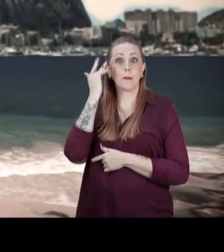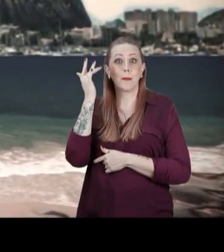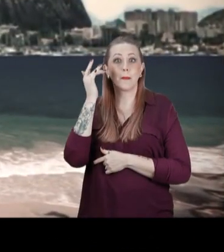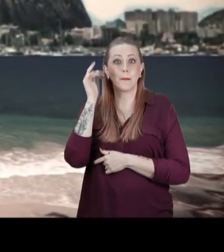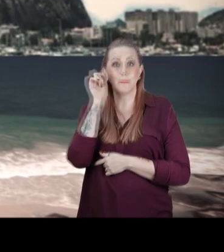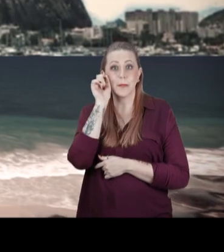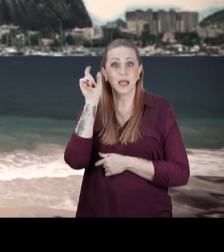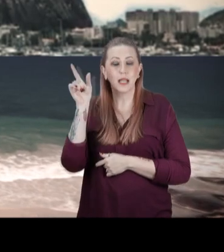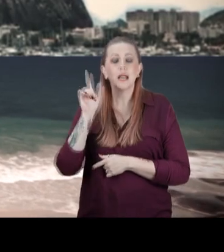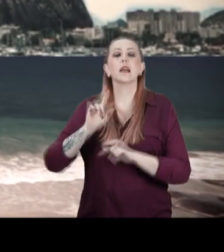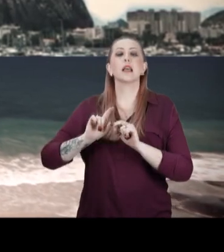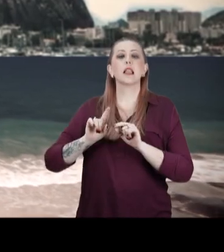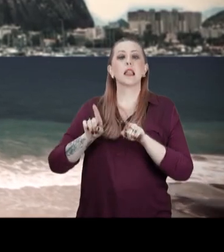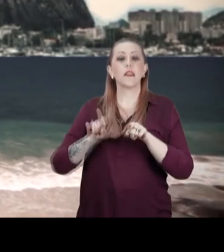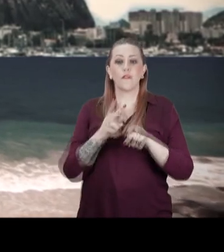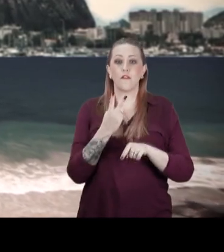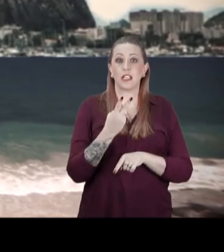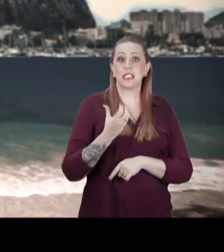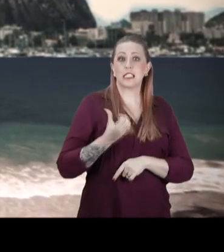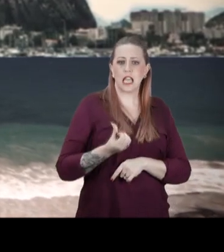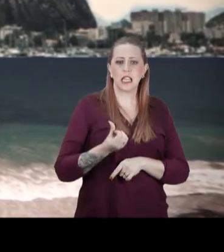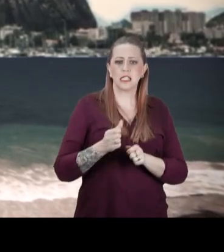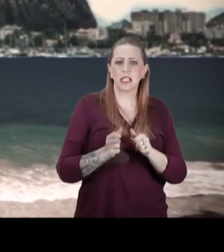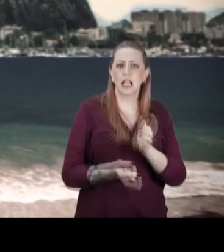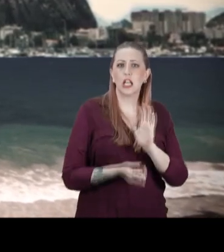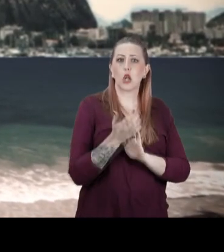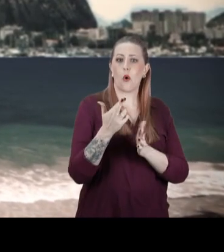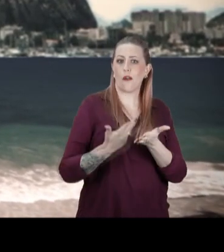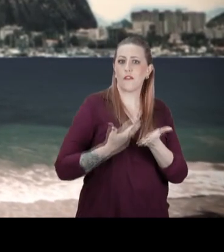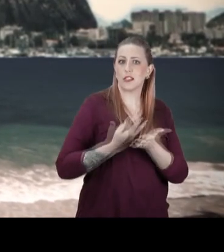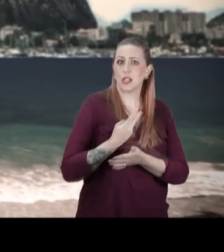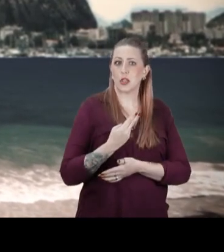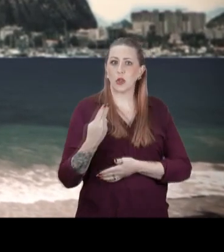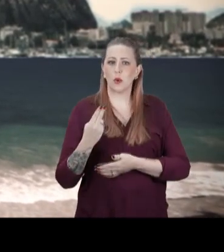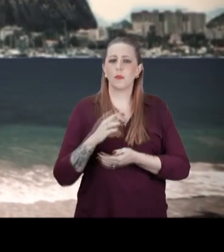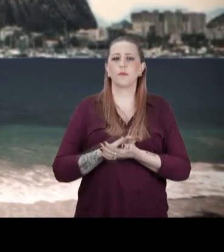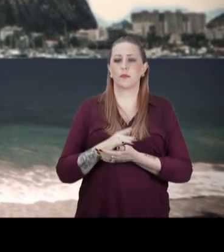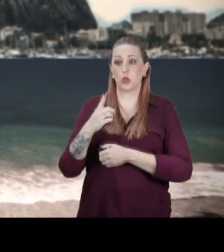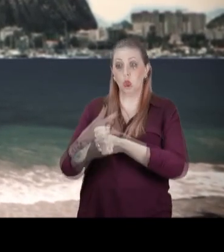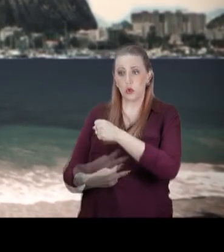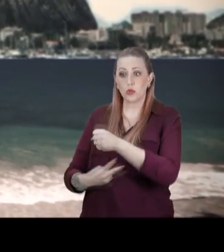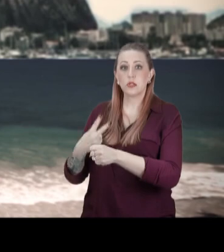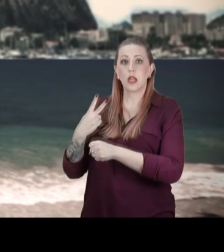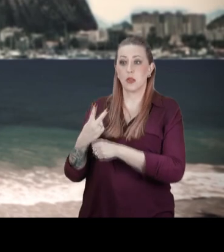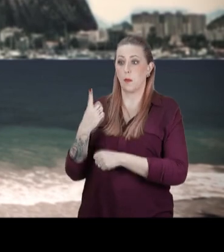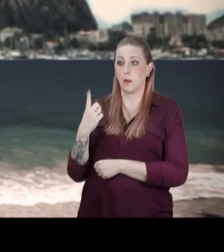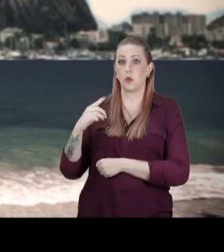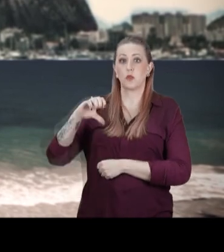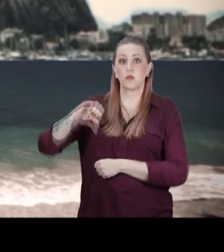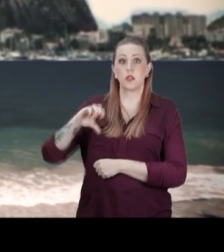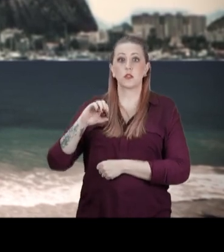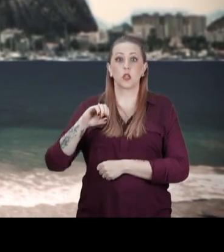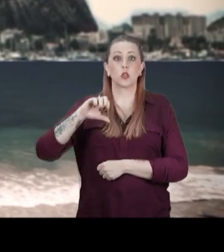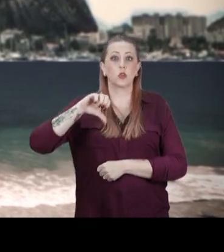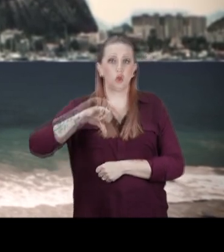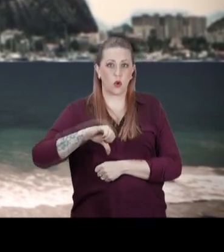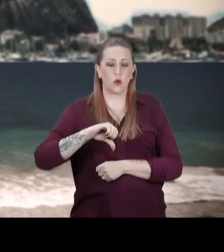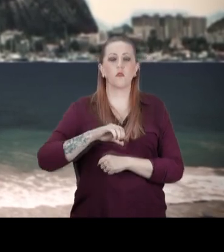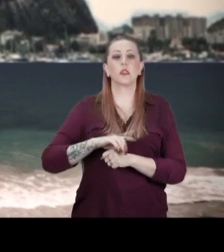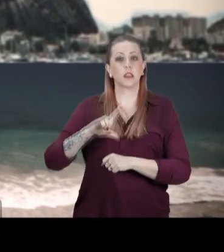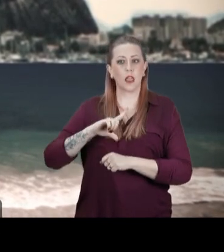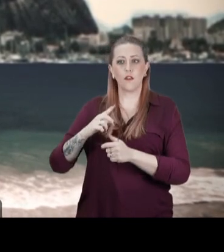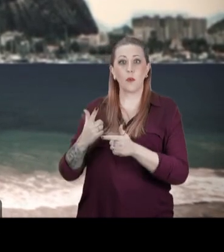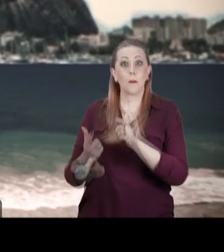onde eu vou fazer uma uma estreia né na dentro das escolas dentro do espaço escolar eles vão os alunos vão ter a